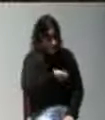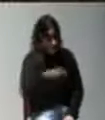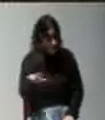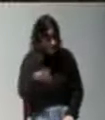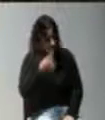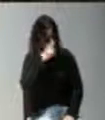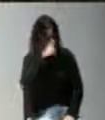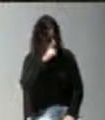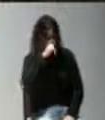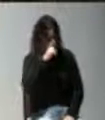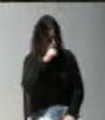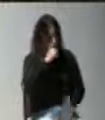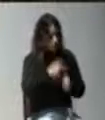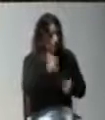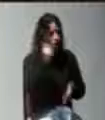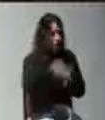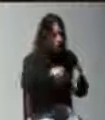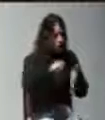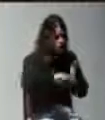Tinha a luta,